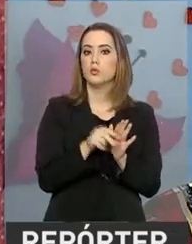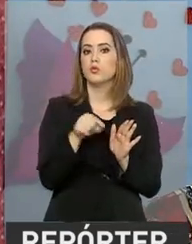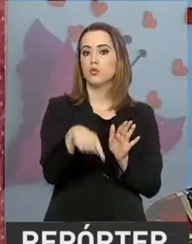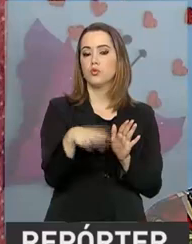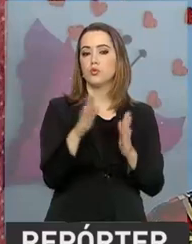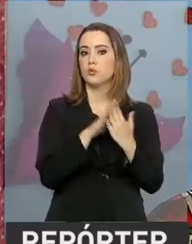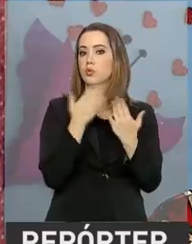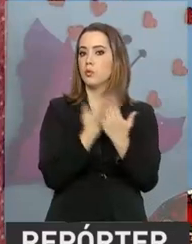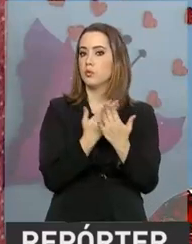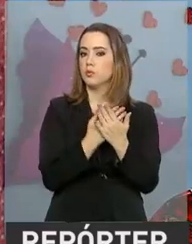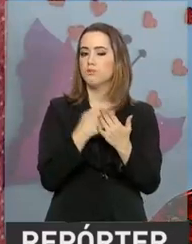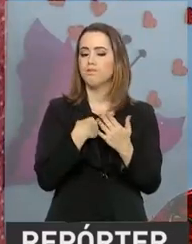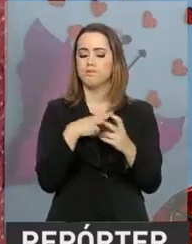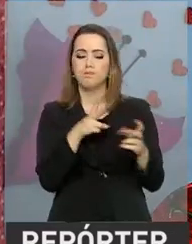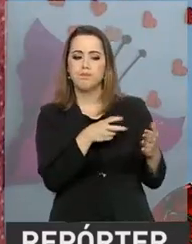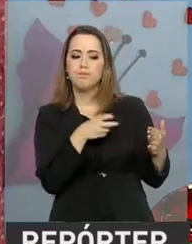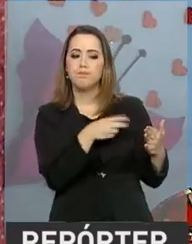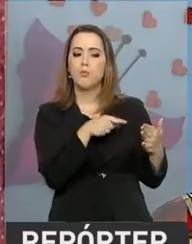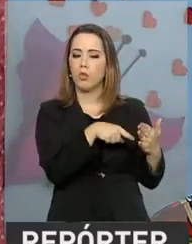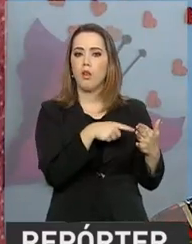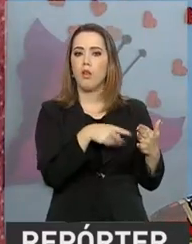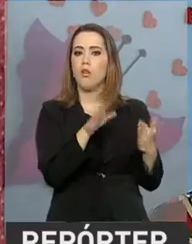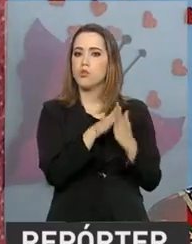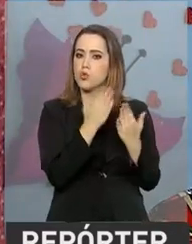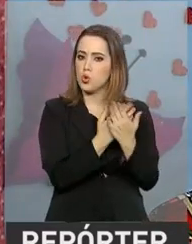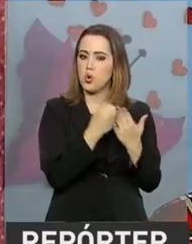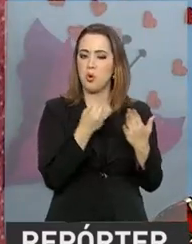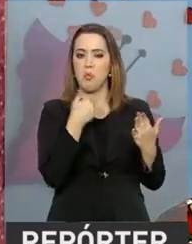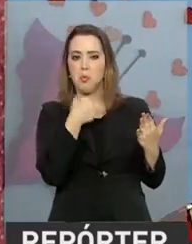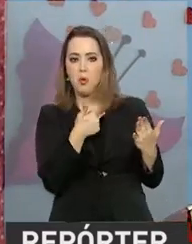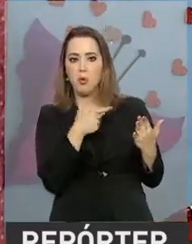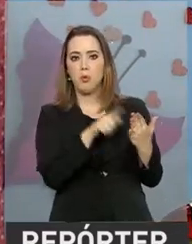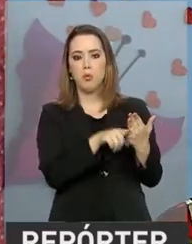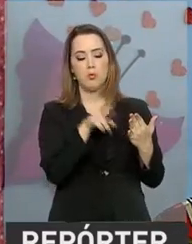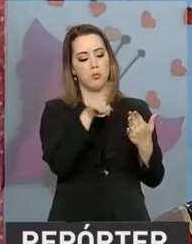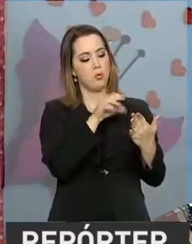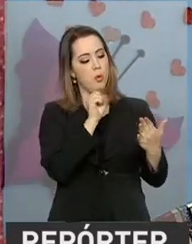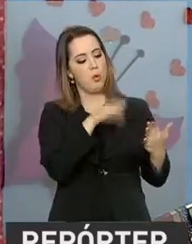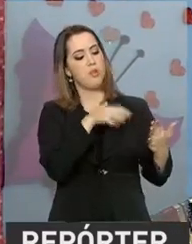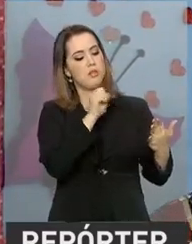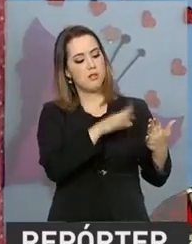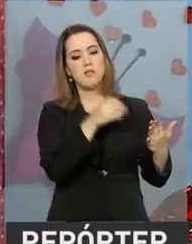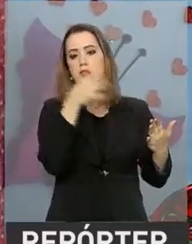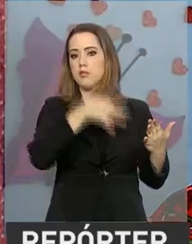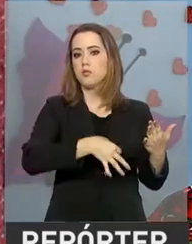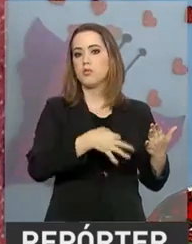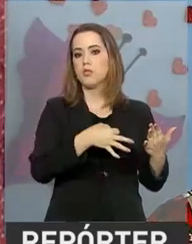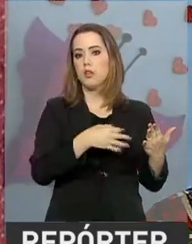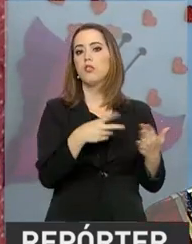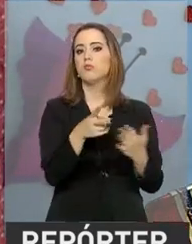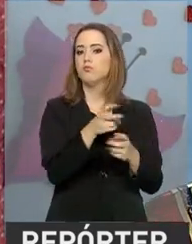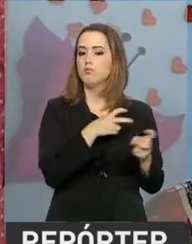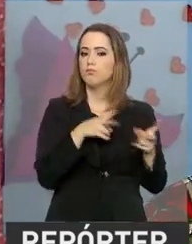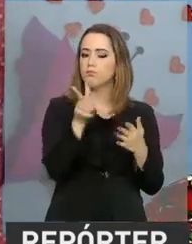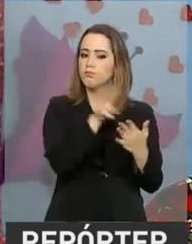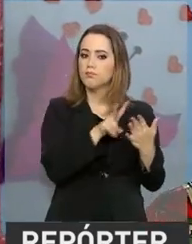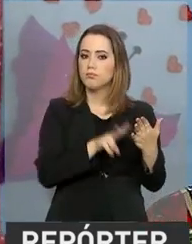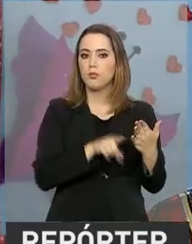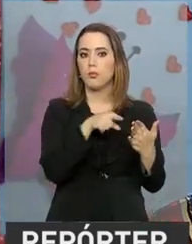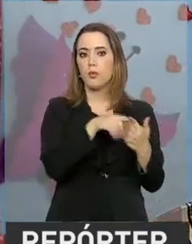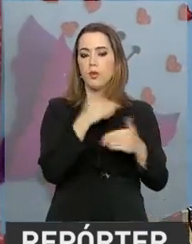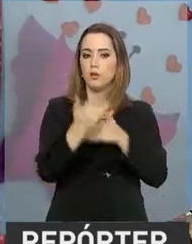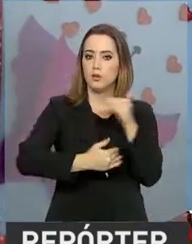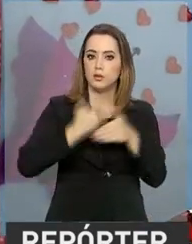processo inicial de alfabetização uma vez que ela é aplicada no segundo ano então ela também serve como avaliação do